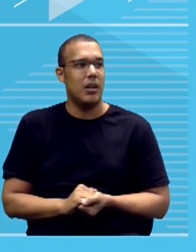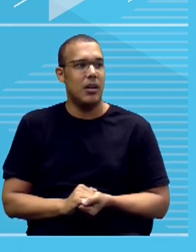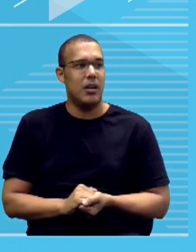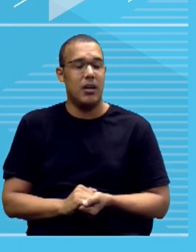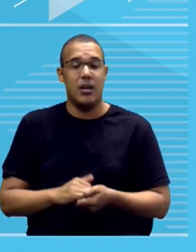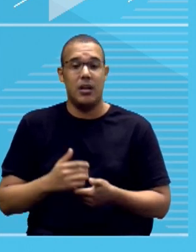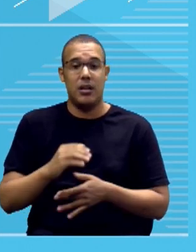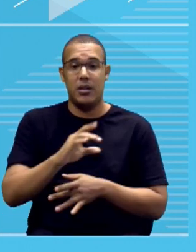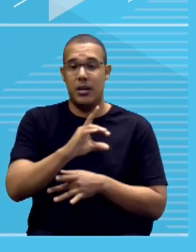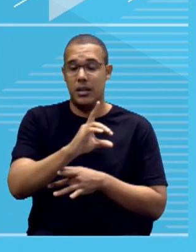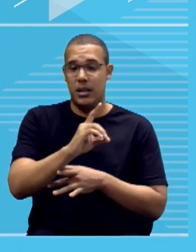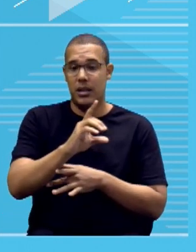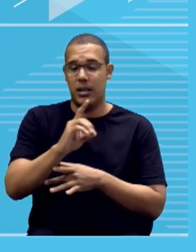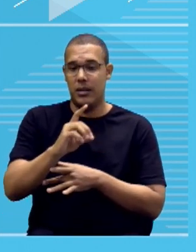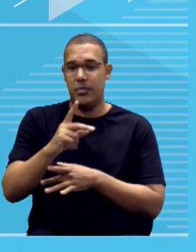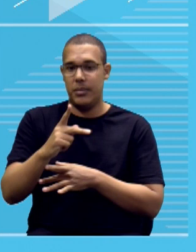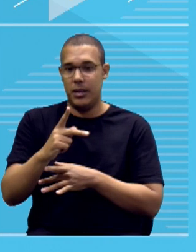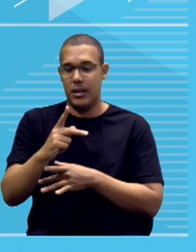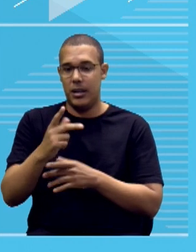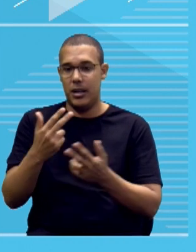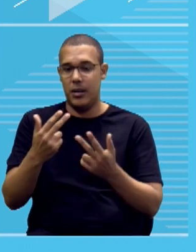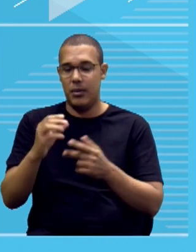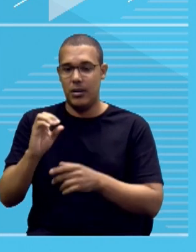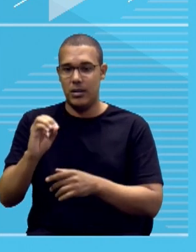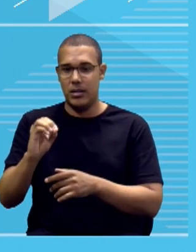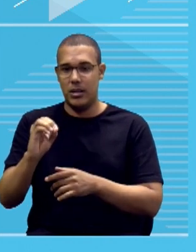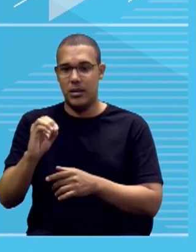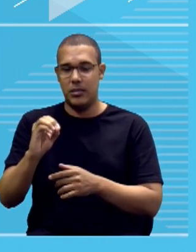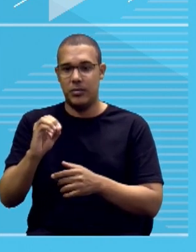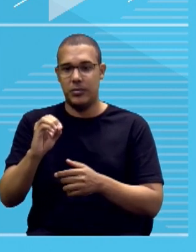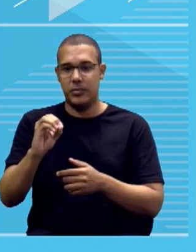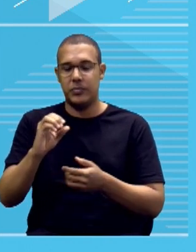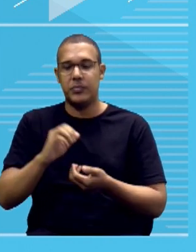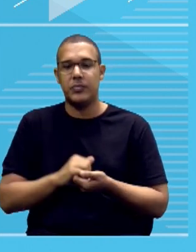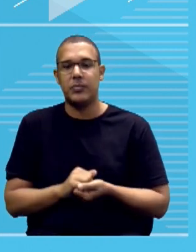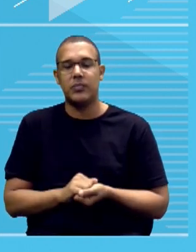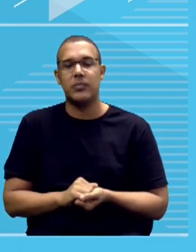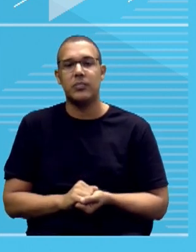ó, vale zero, que seria esse segmento aqui.